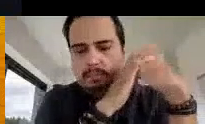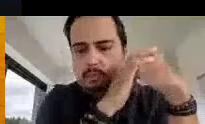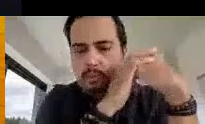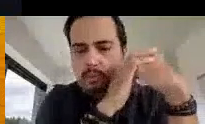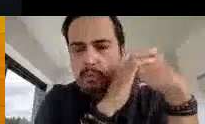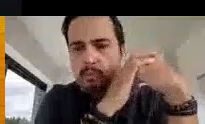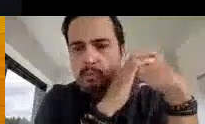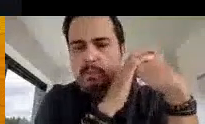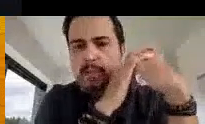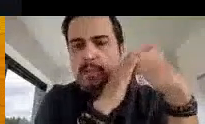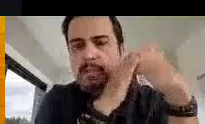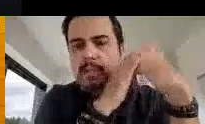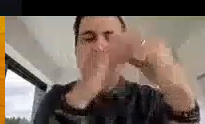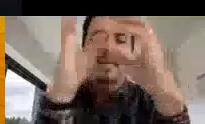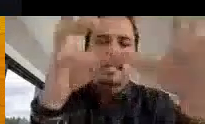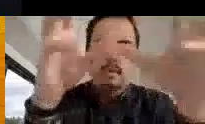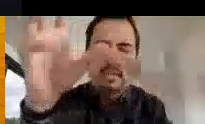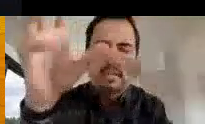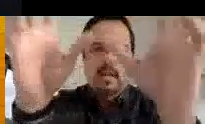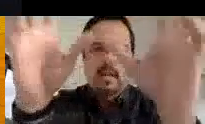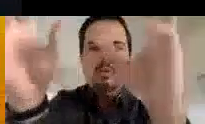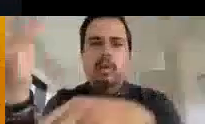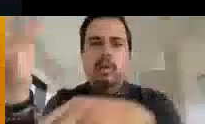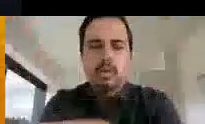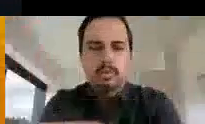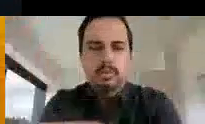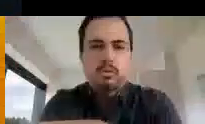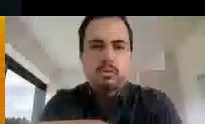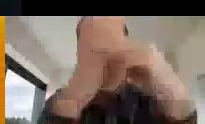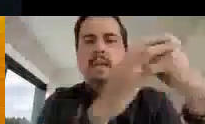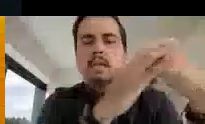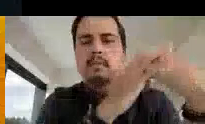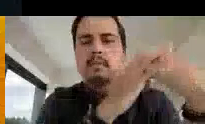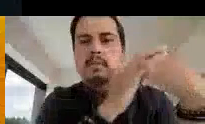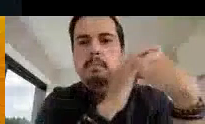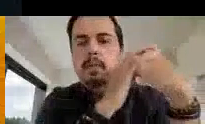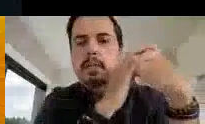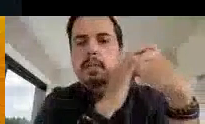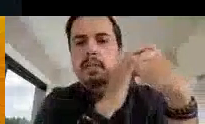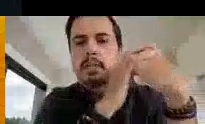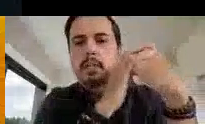vende em um marketplace, você tem uma assinatura de um serviço.